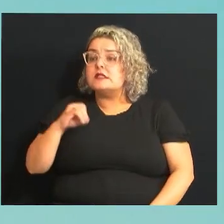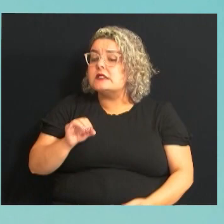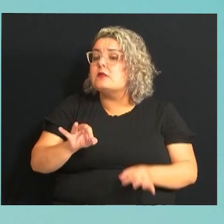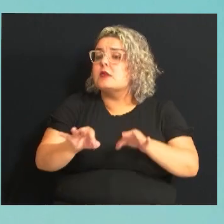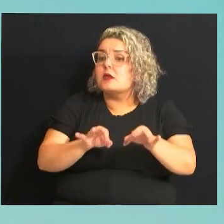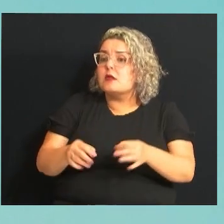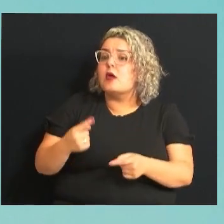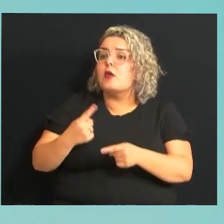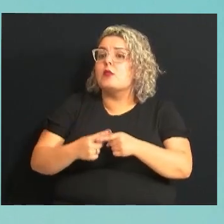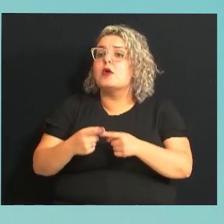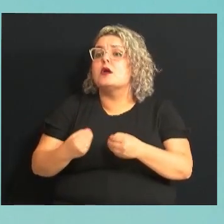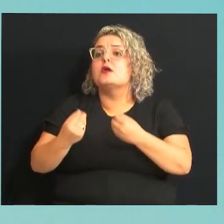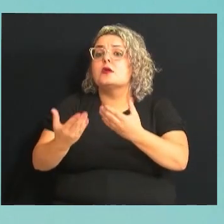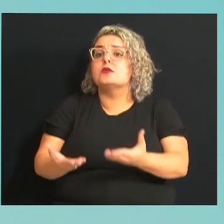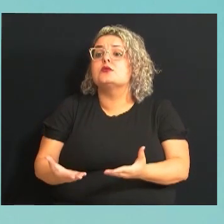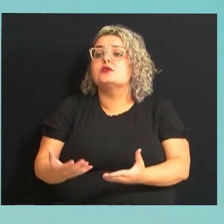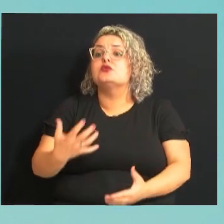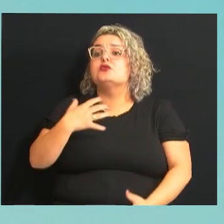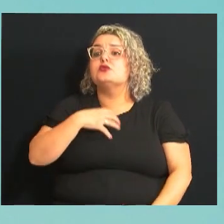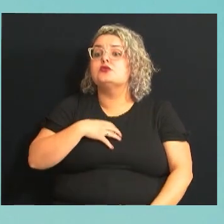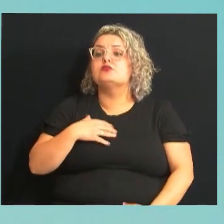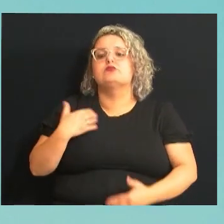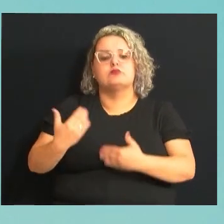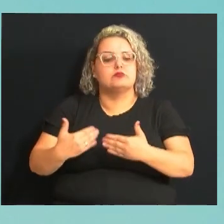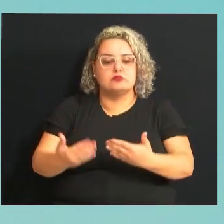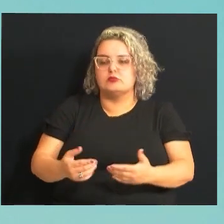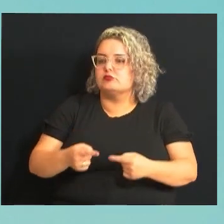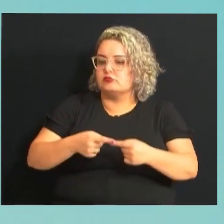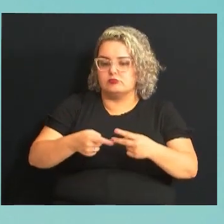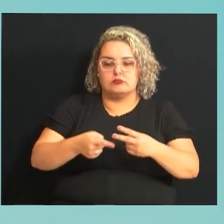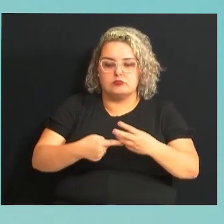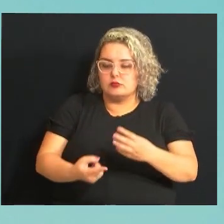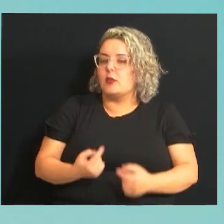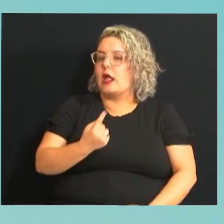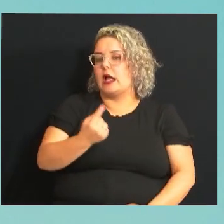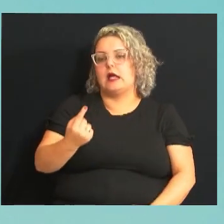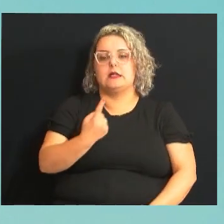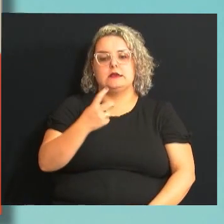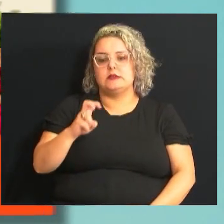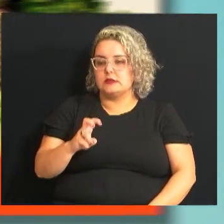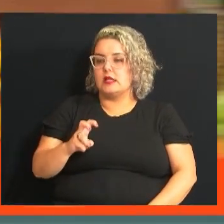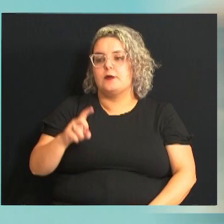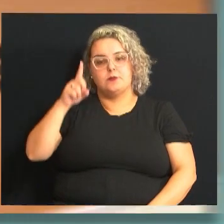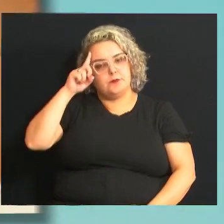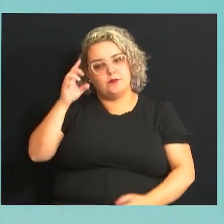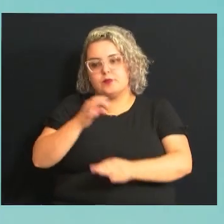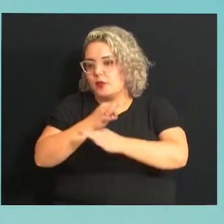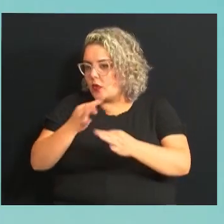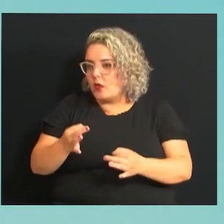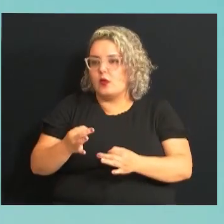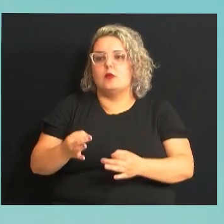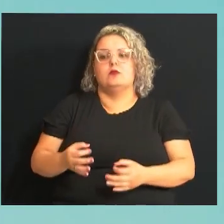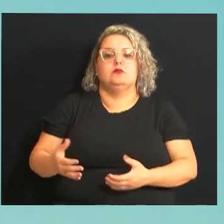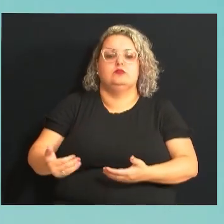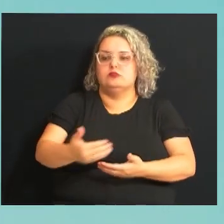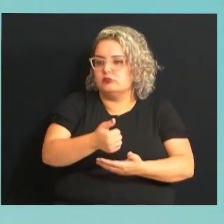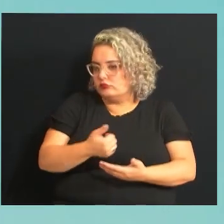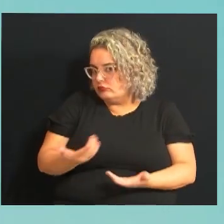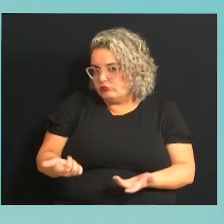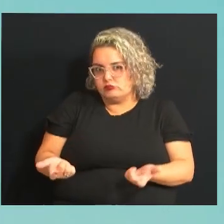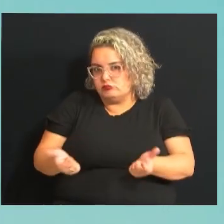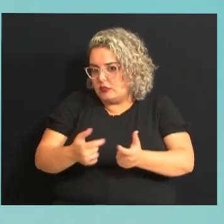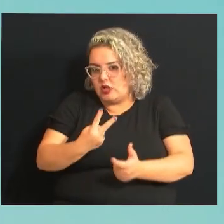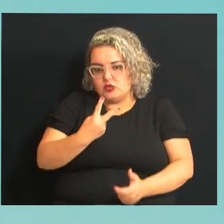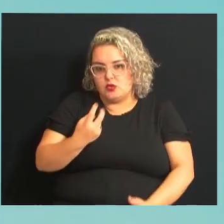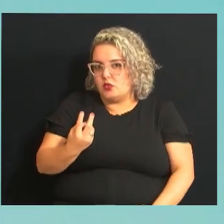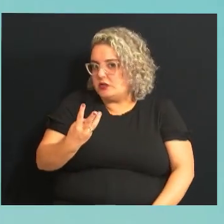legumes e verduras de forma já planejada. Então a gente sabia, Sim. se isso é planejado, por que a gente já não entrega para você de uma forma recorrente, semanalmente ou